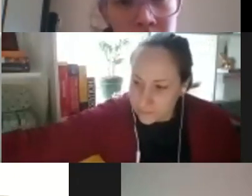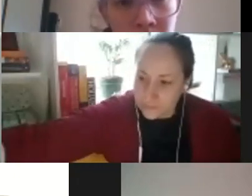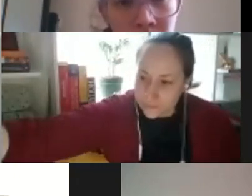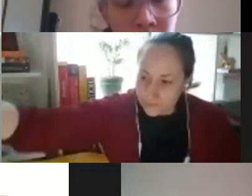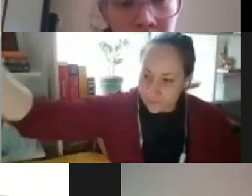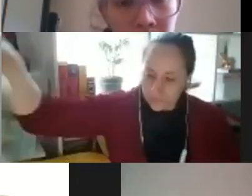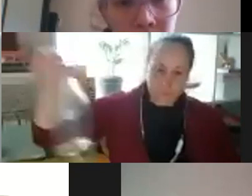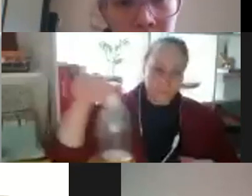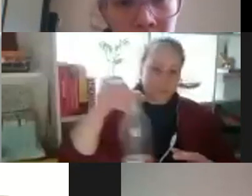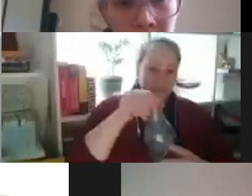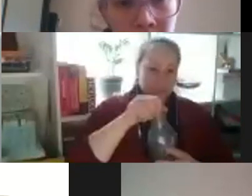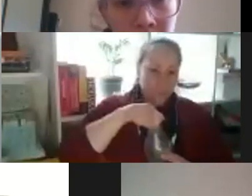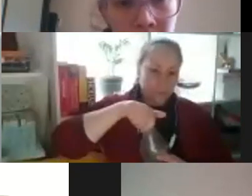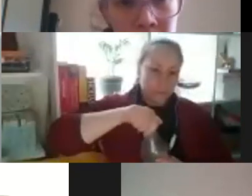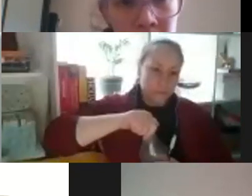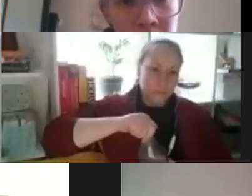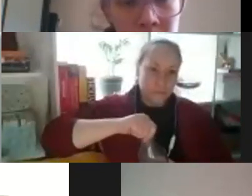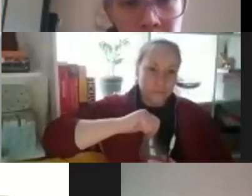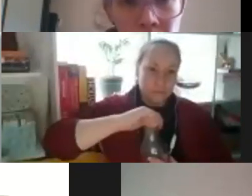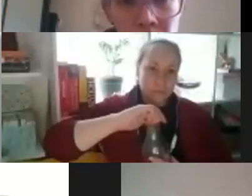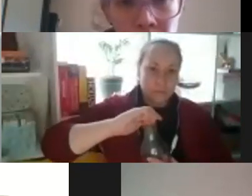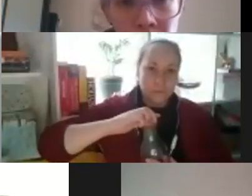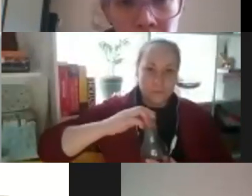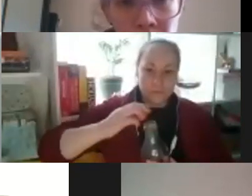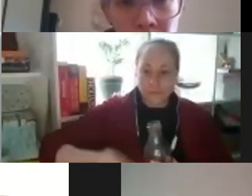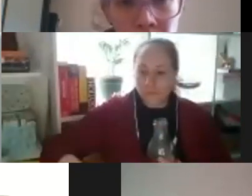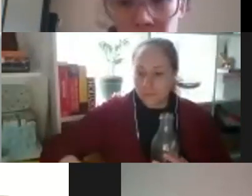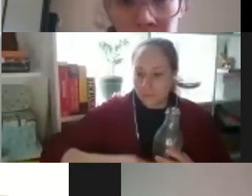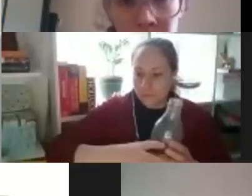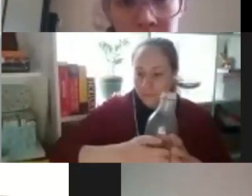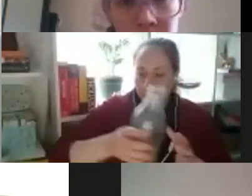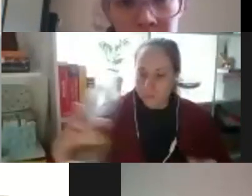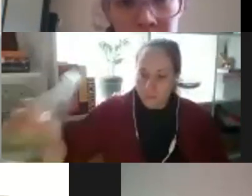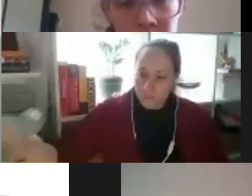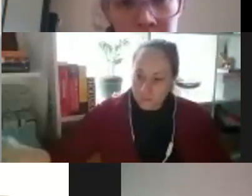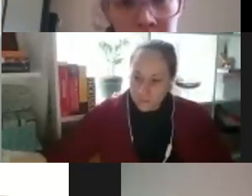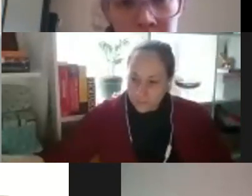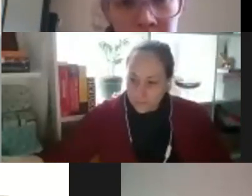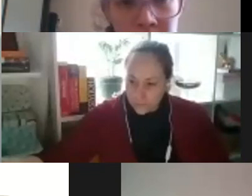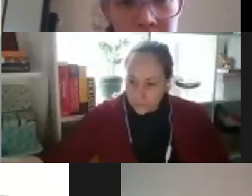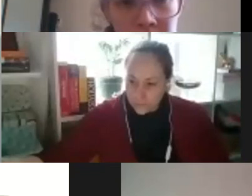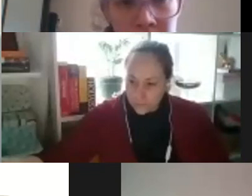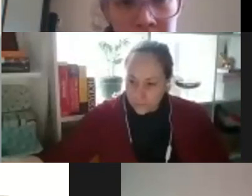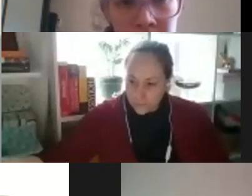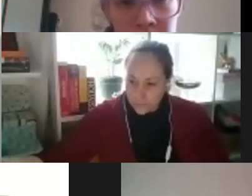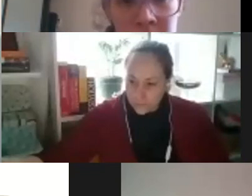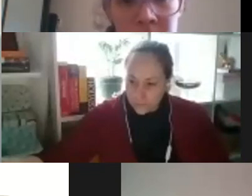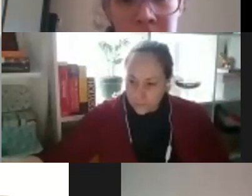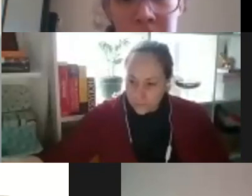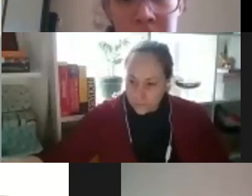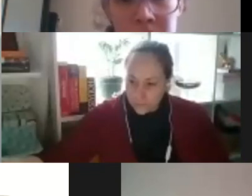dar uma certa ideia quando você piscou o olho. Né? Isso aí, na verdade, vem do Gilbert Ryle. Né? Ele menciona o